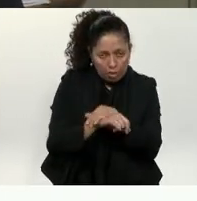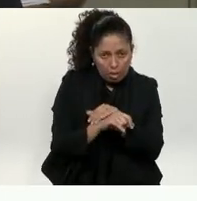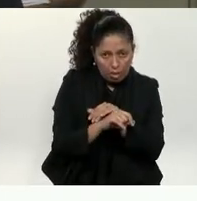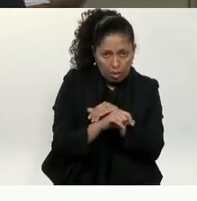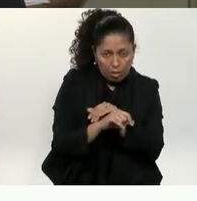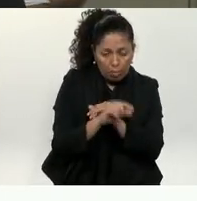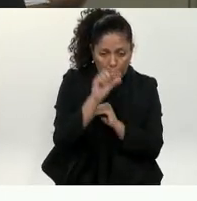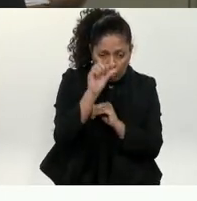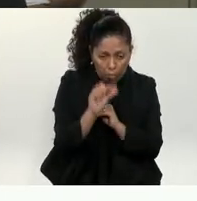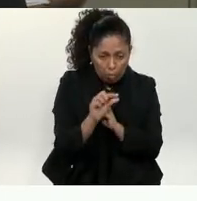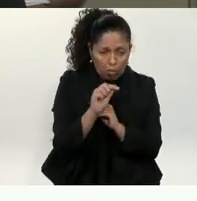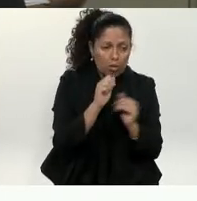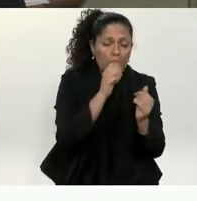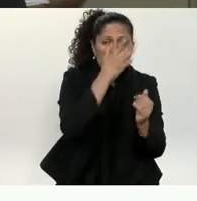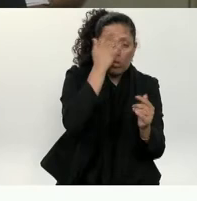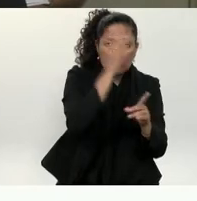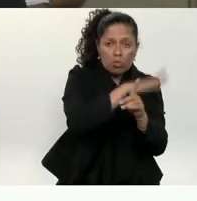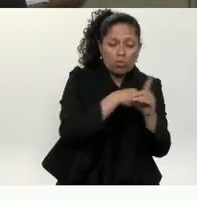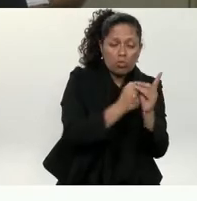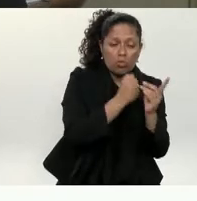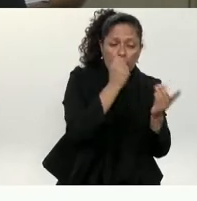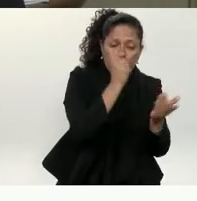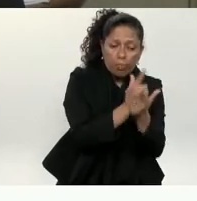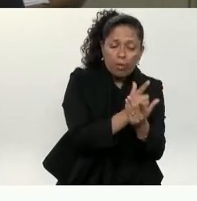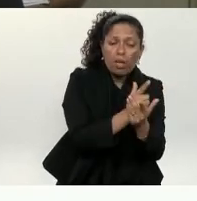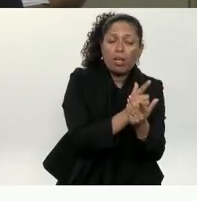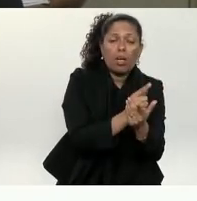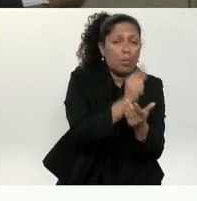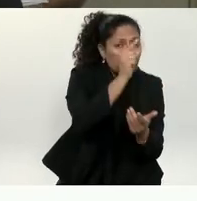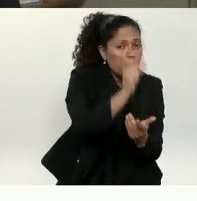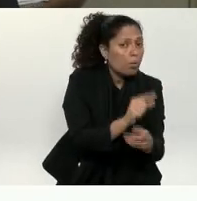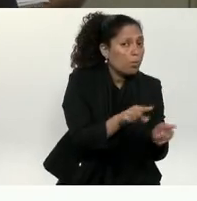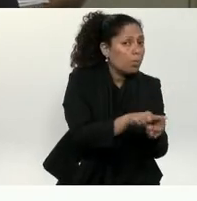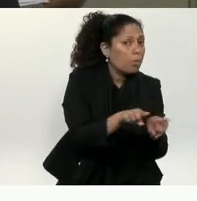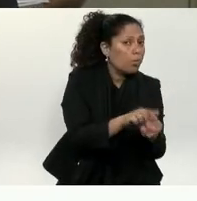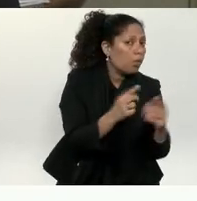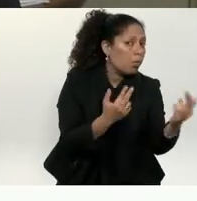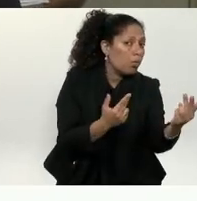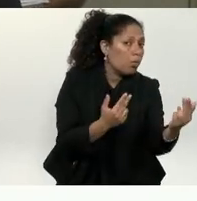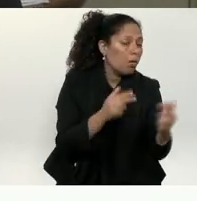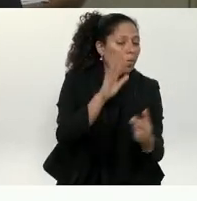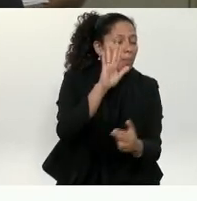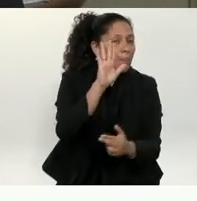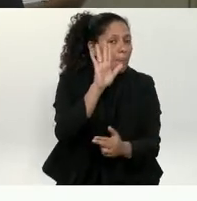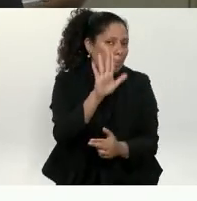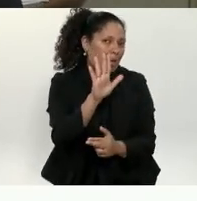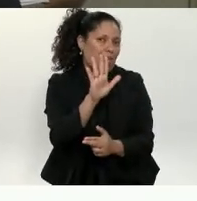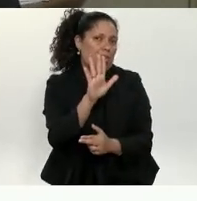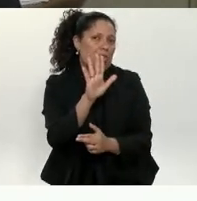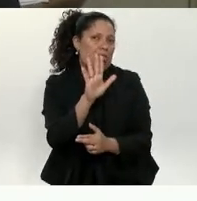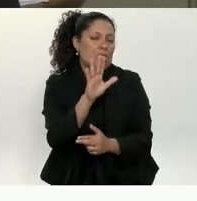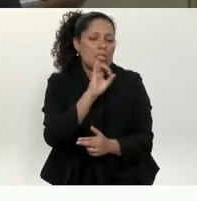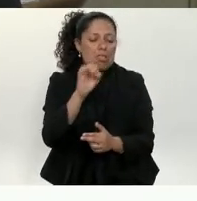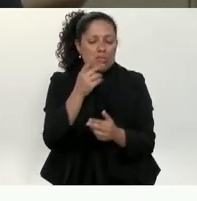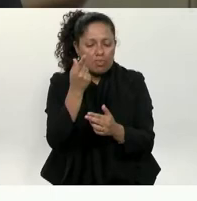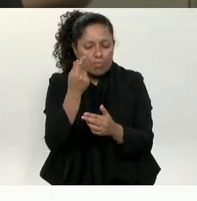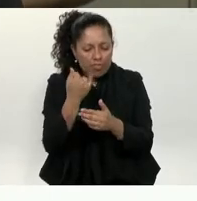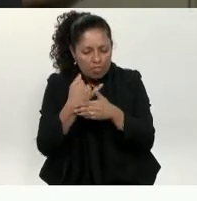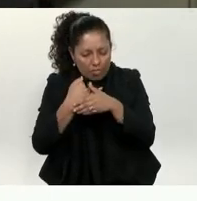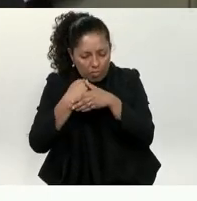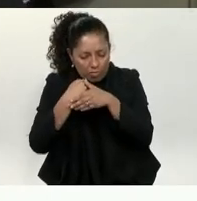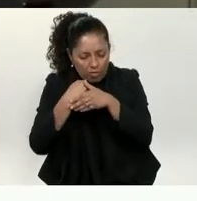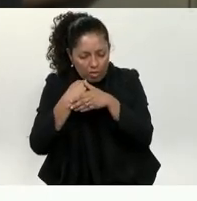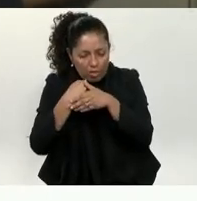a tarifa é determinada previamente à realização dos investimentos. Então, o momento de debate é esse agora, da revisão quinquenal da